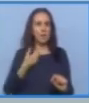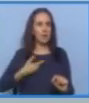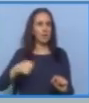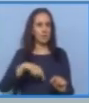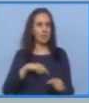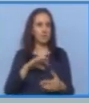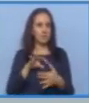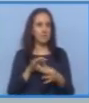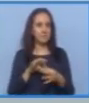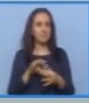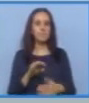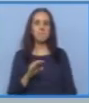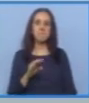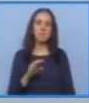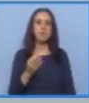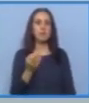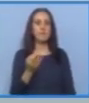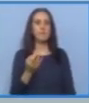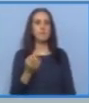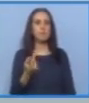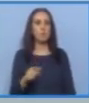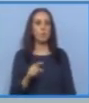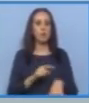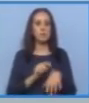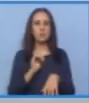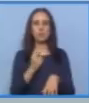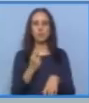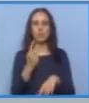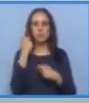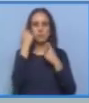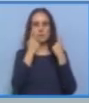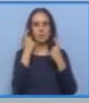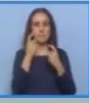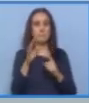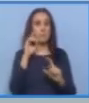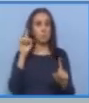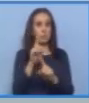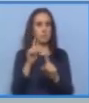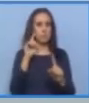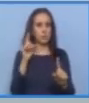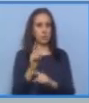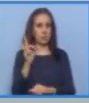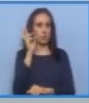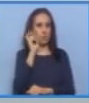não é? E, portanto, de alguma forma, basta gastar 2 segundos para pensar que a